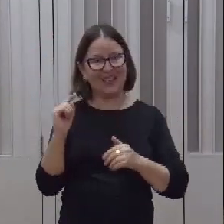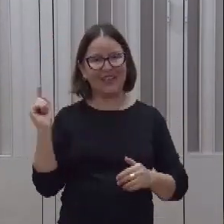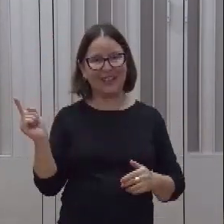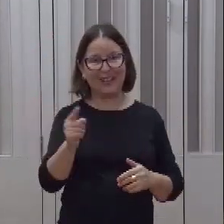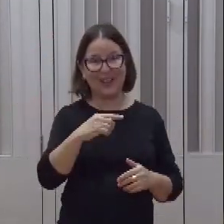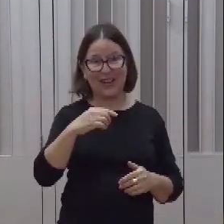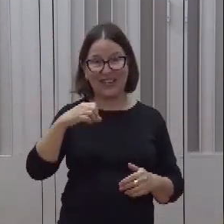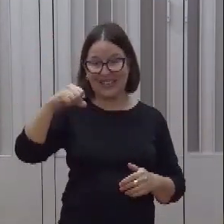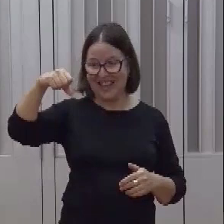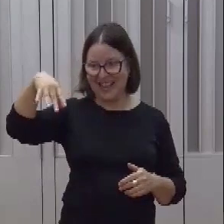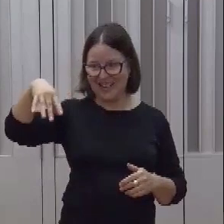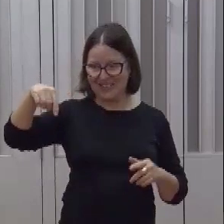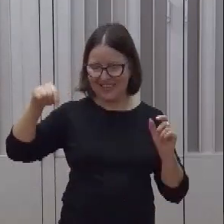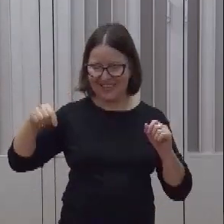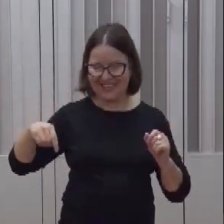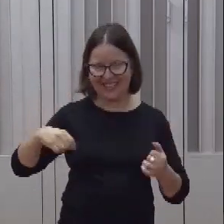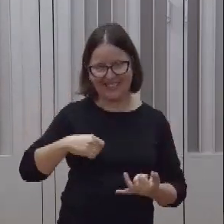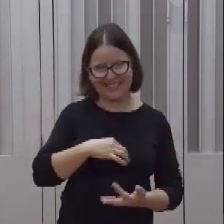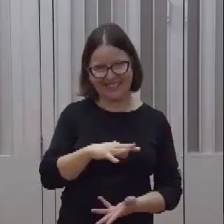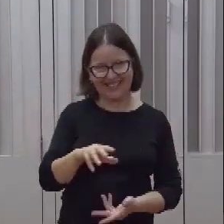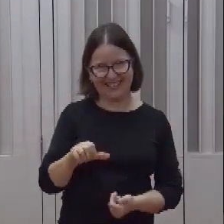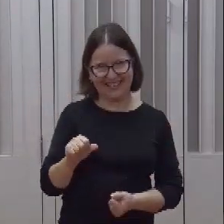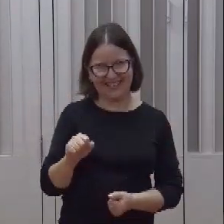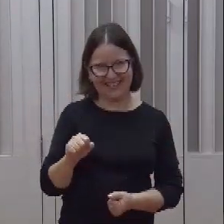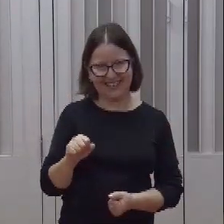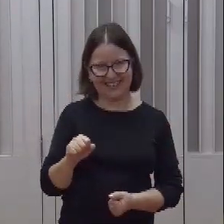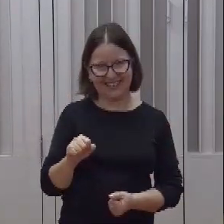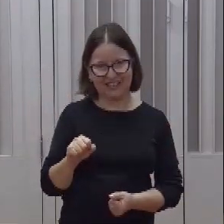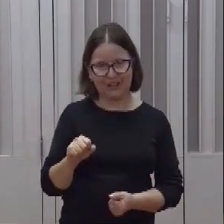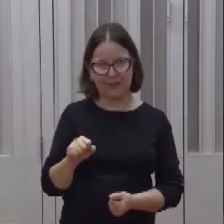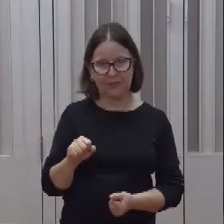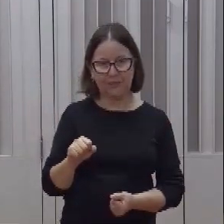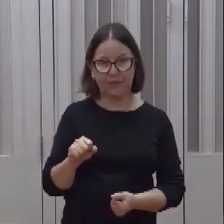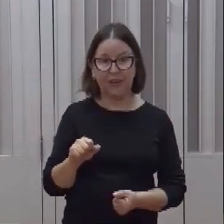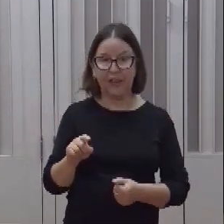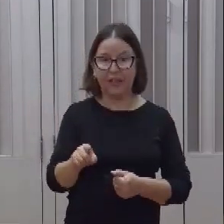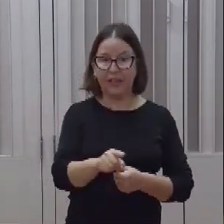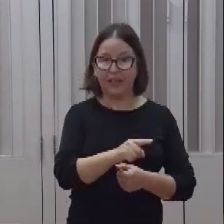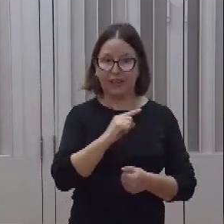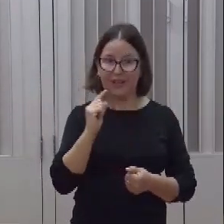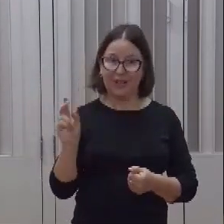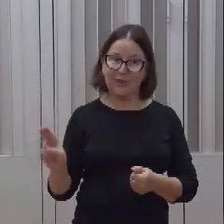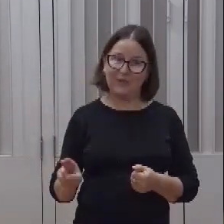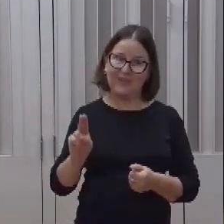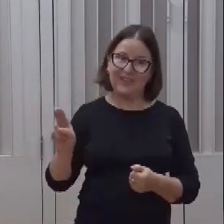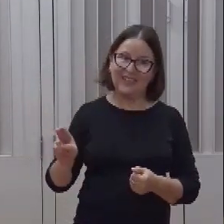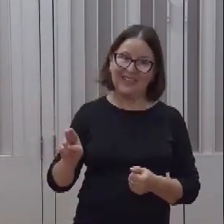a luz aqui na terra. E somos o instrumento